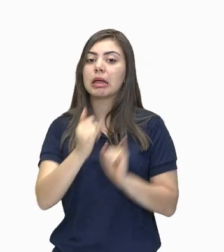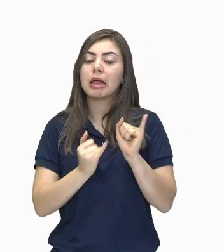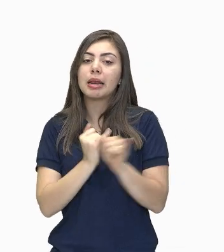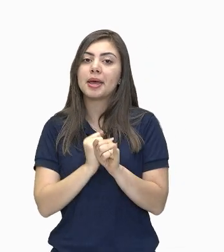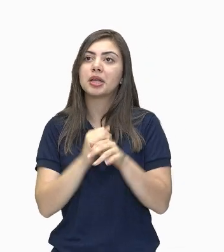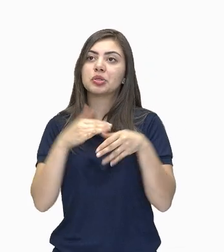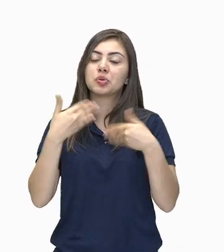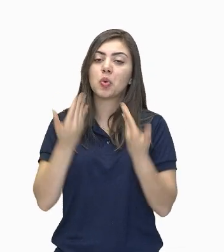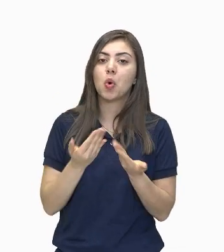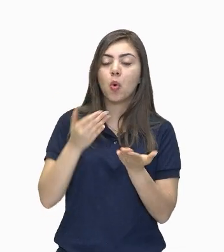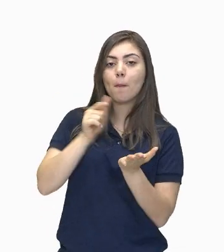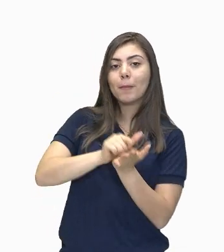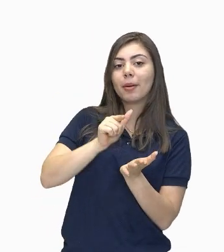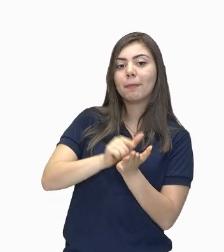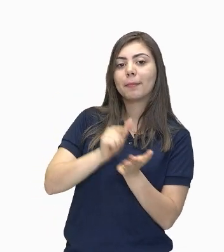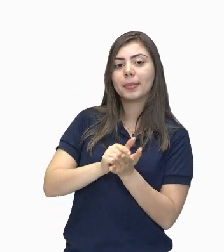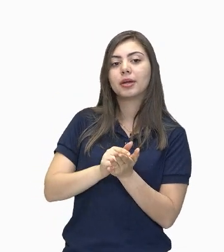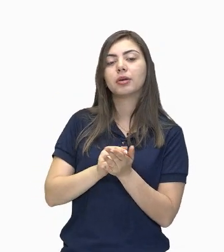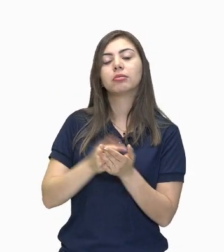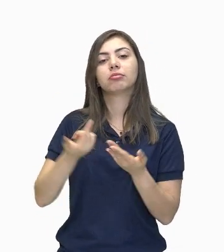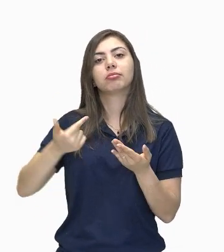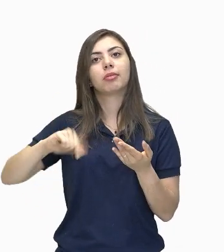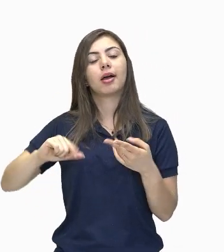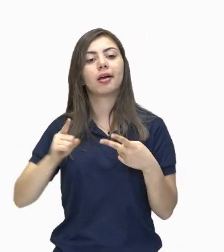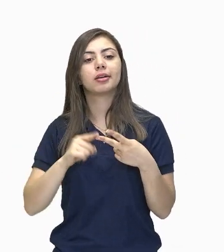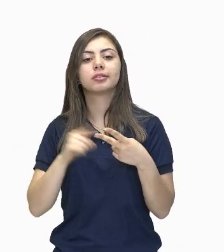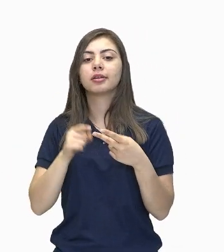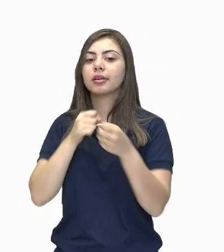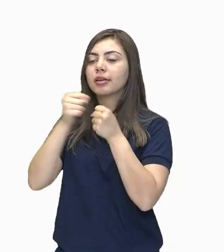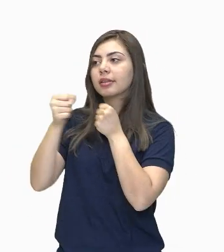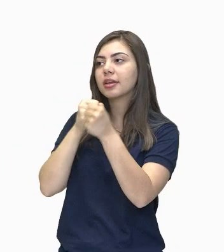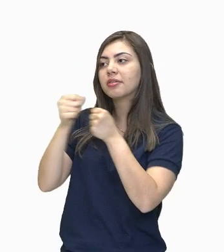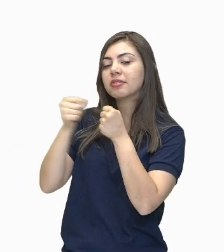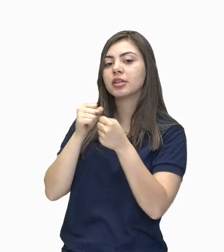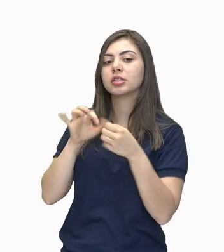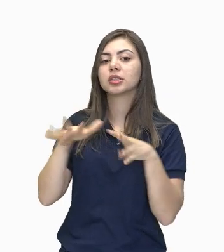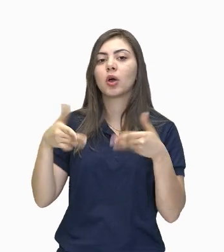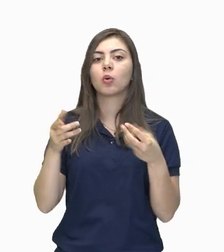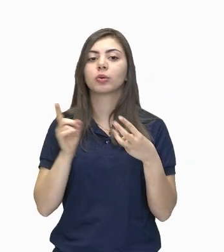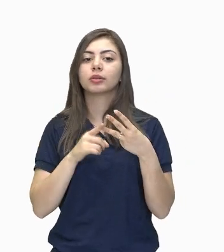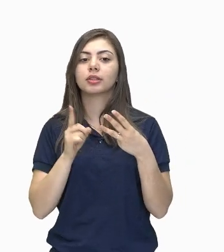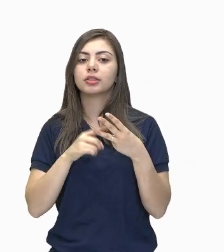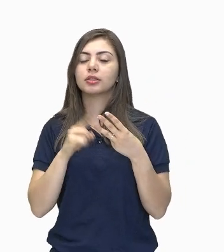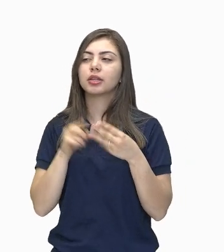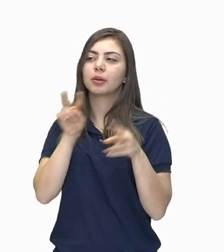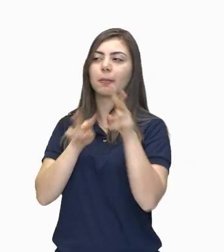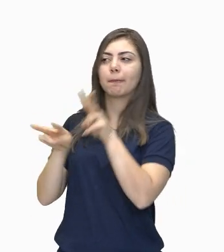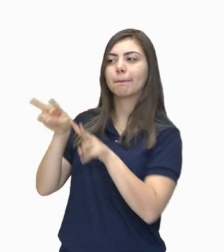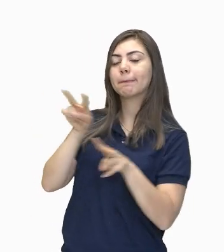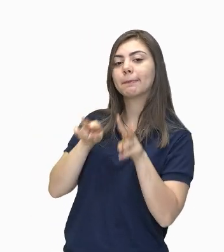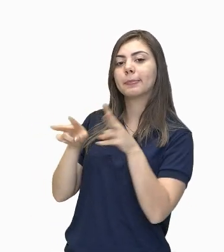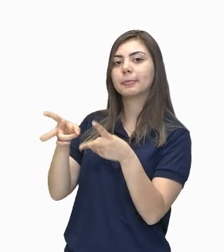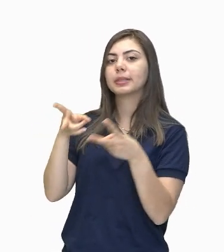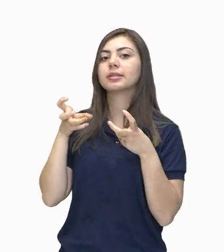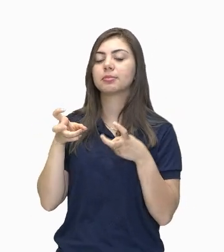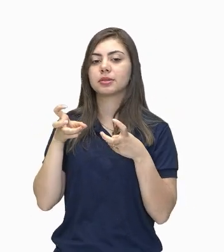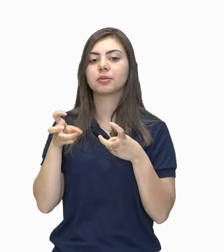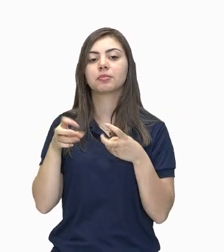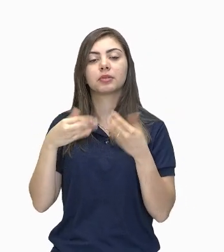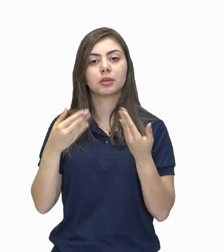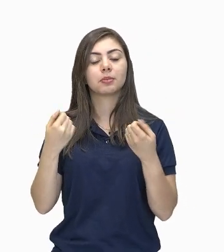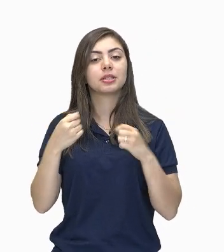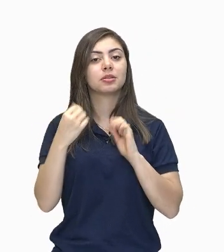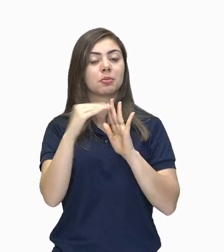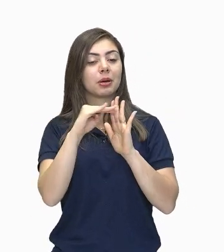entrevistas, observações diretas. Os dados devem ser claros, objetivos e organizados para facilitar as etapas